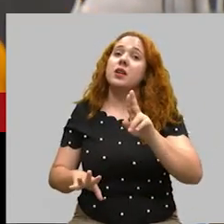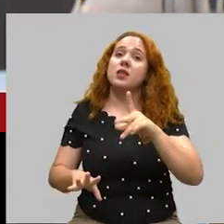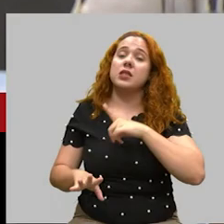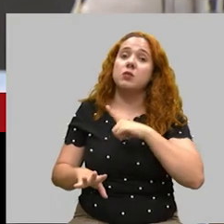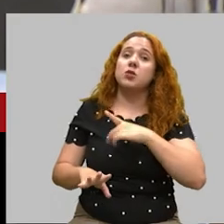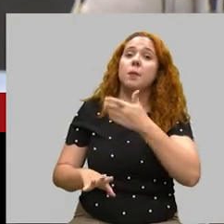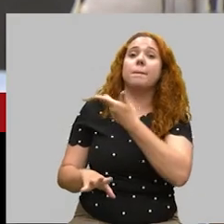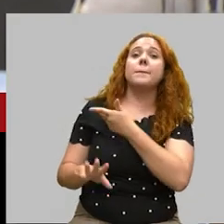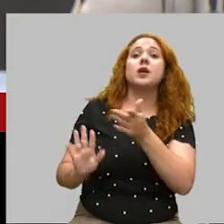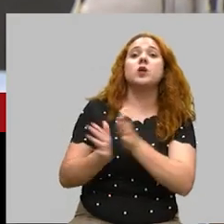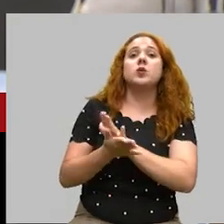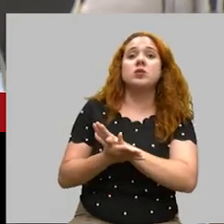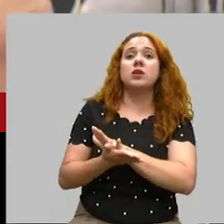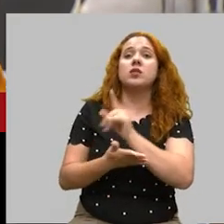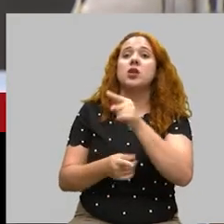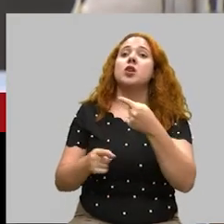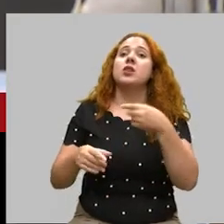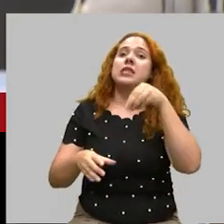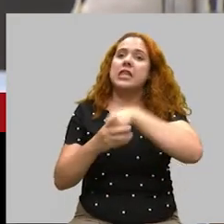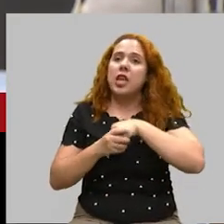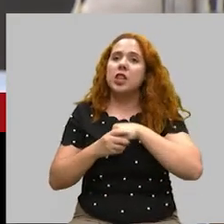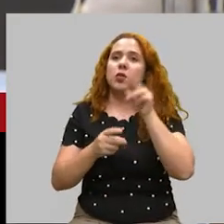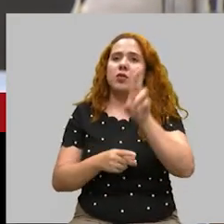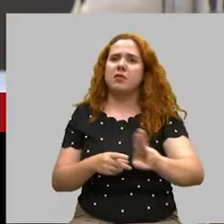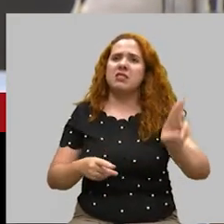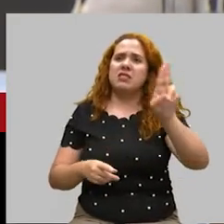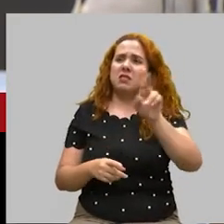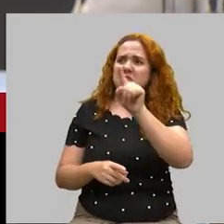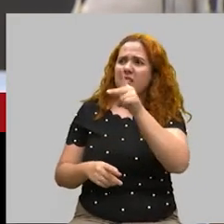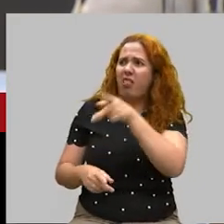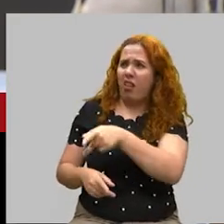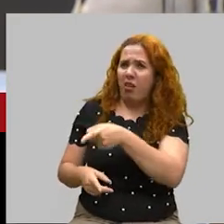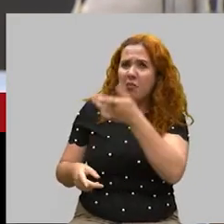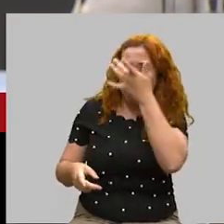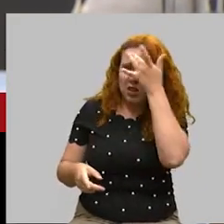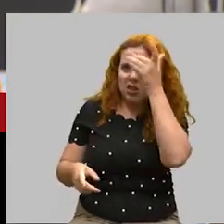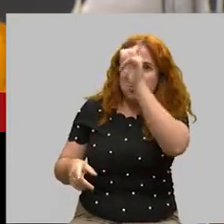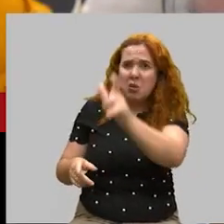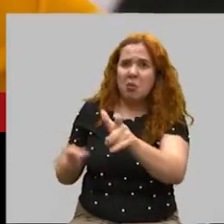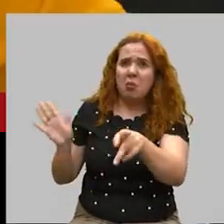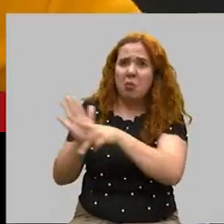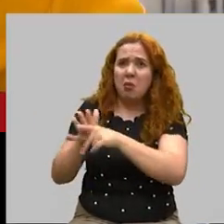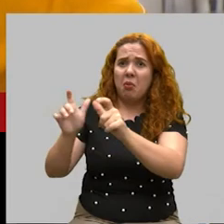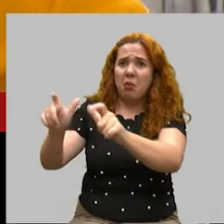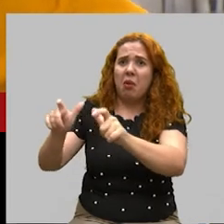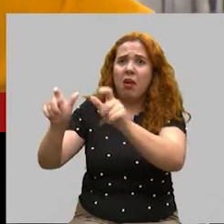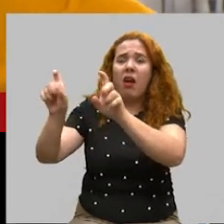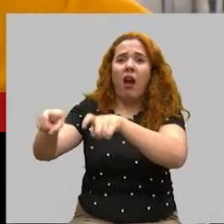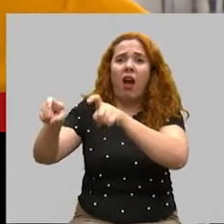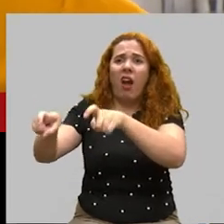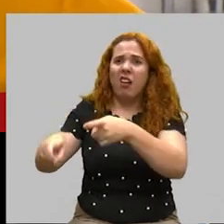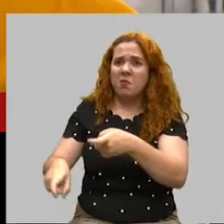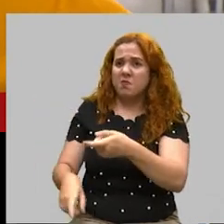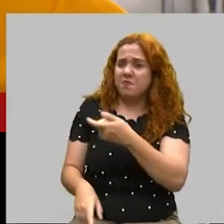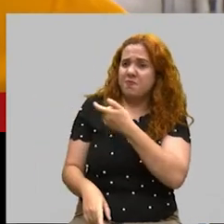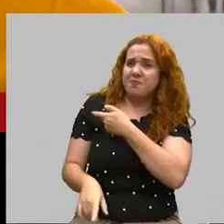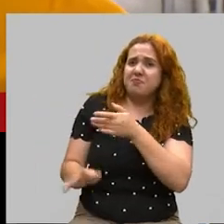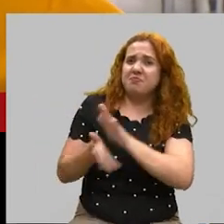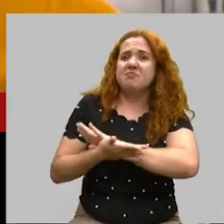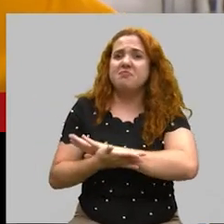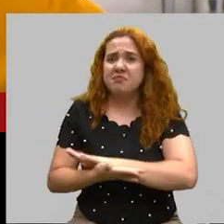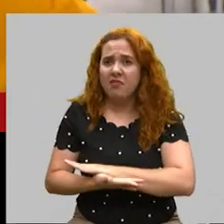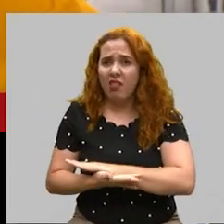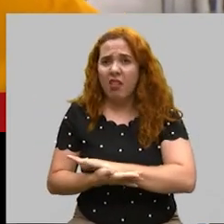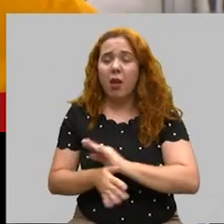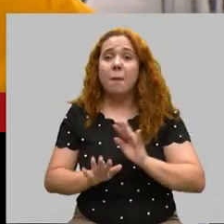Universidade com quem vem do Campo né que povo é esse que tá aqui a gente tem esse preconceito mas hoje os desafios é a